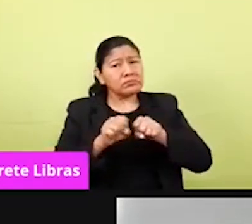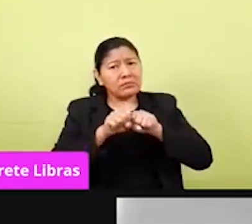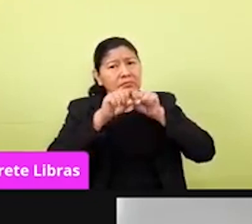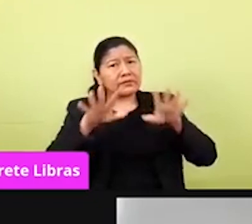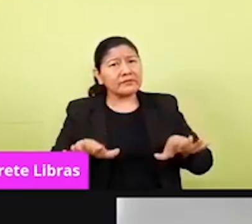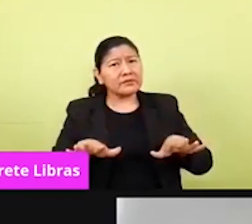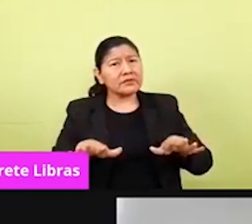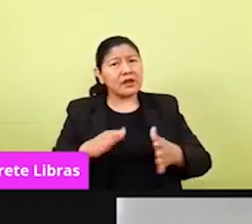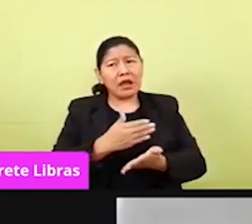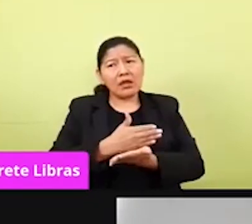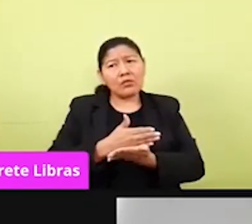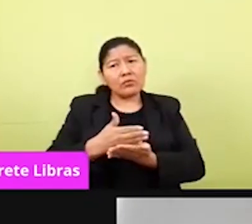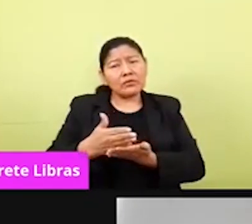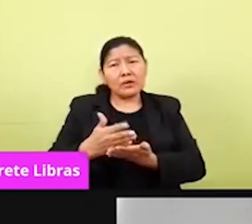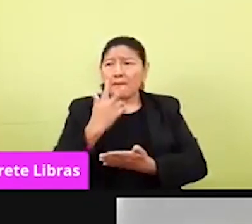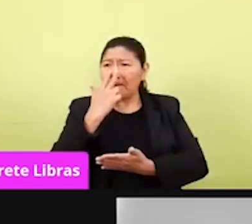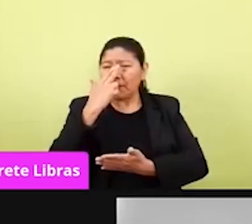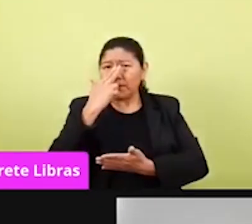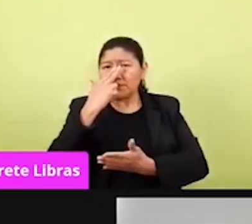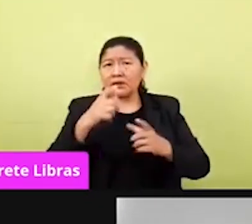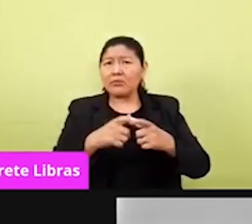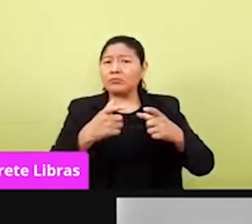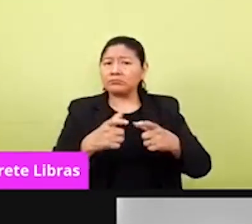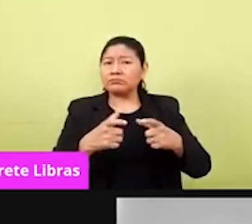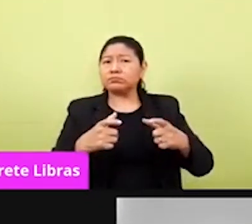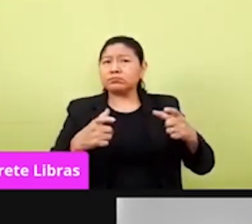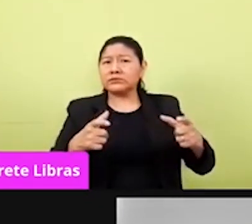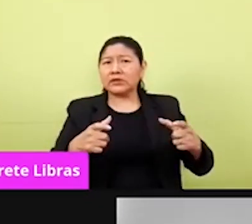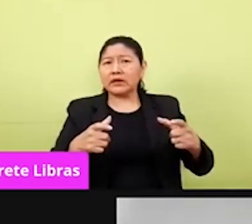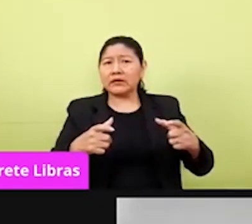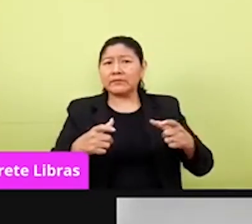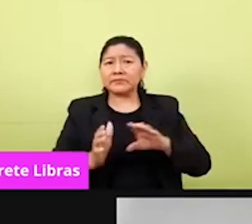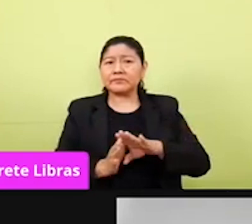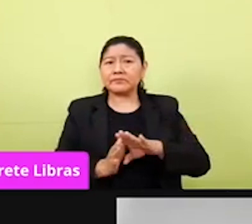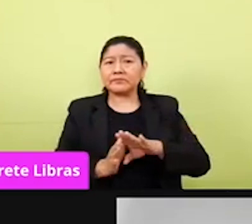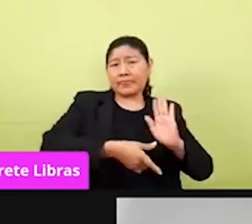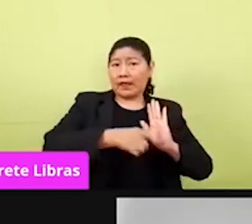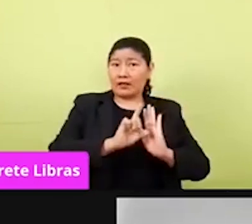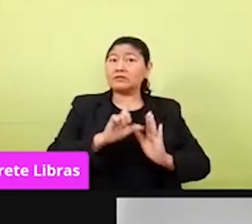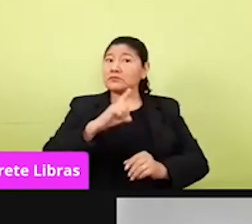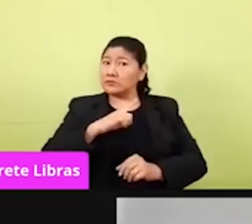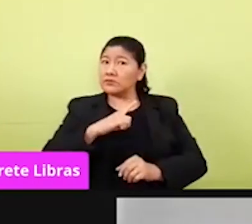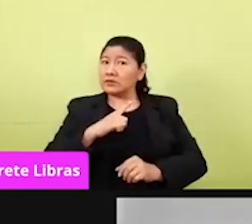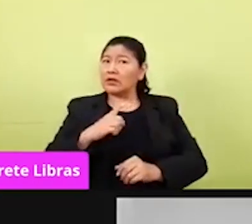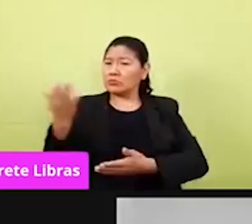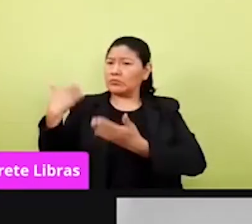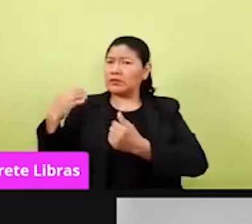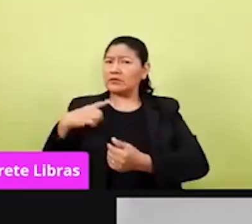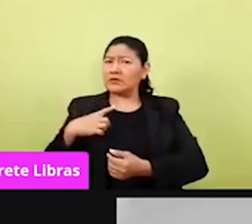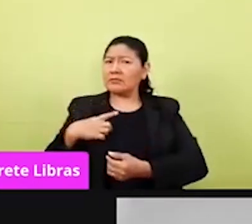ela começou na pandemia. Já existia alguma forma de violência dentro desse relacionamento, e